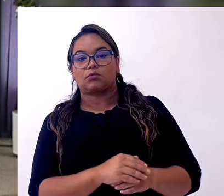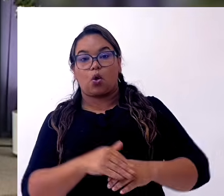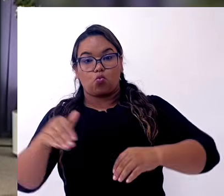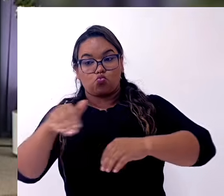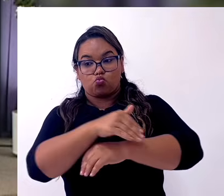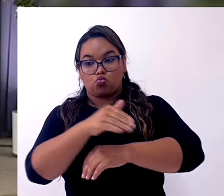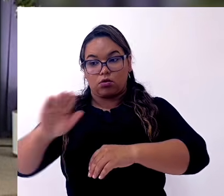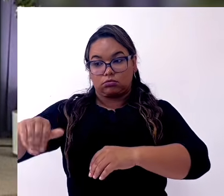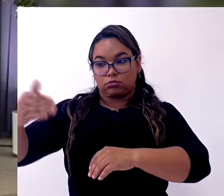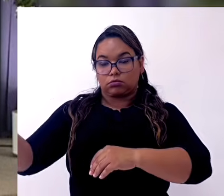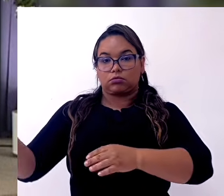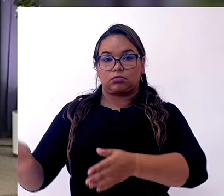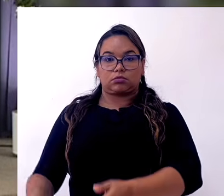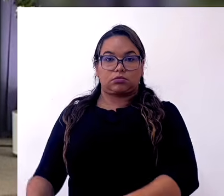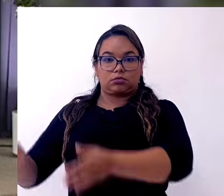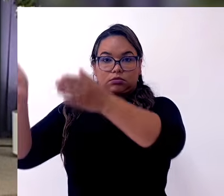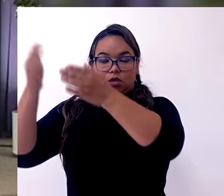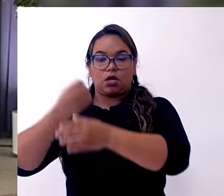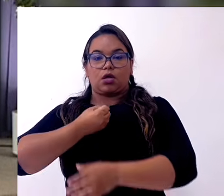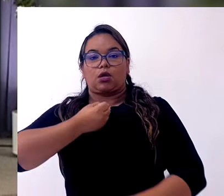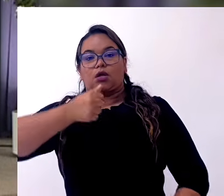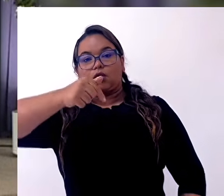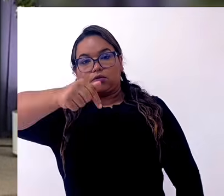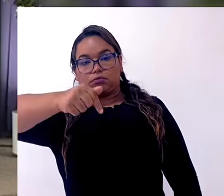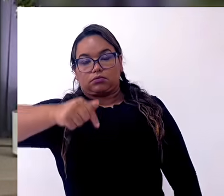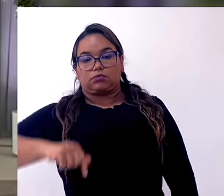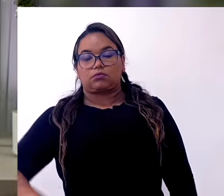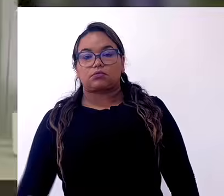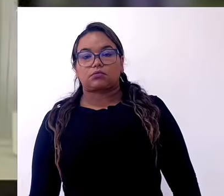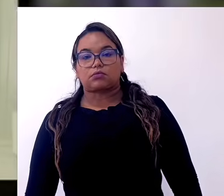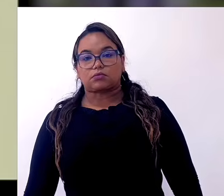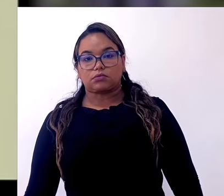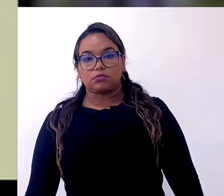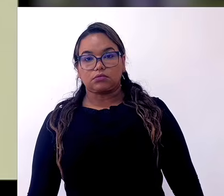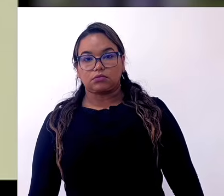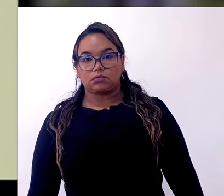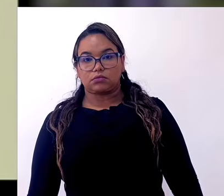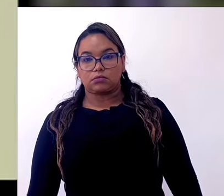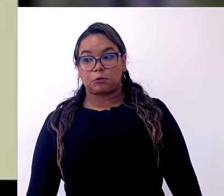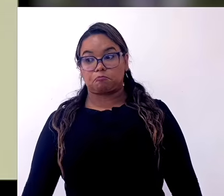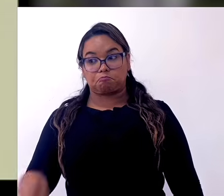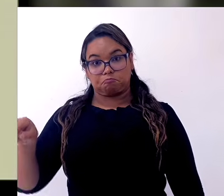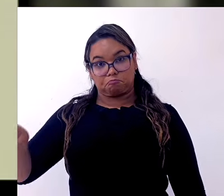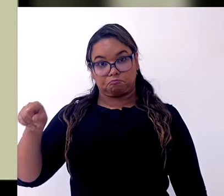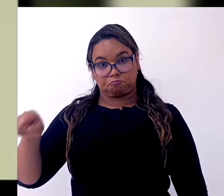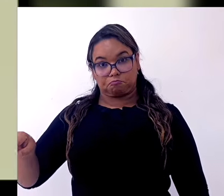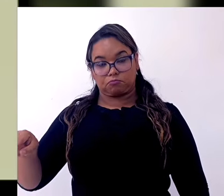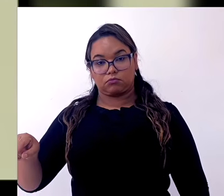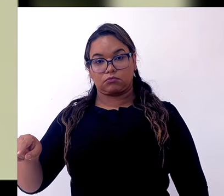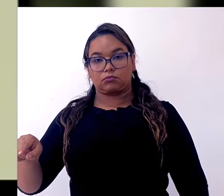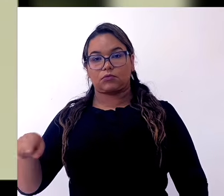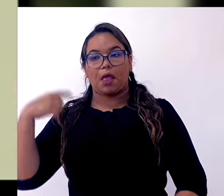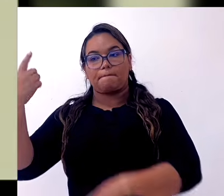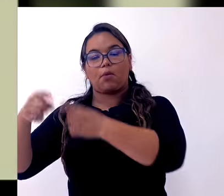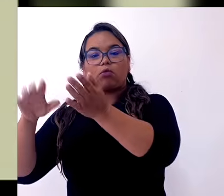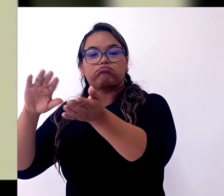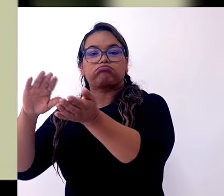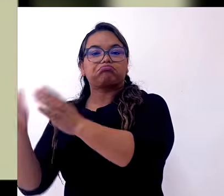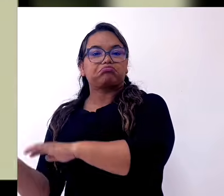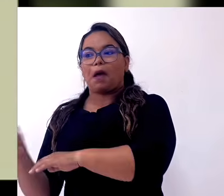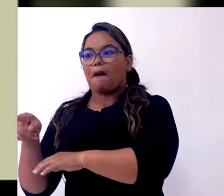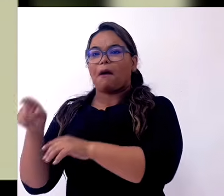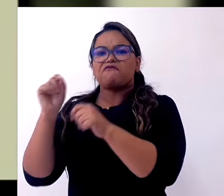Sendo assim, o que foi responsável pelas explosões secundárias? Se nós observarmos o cenário,